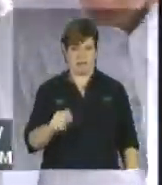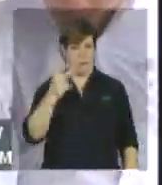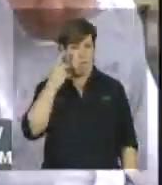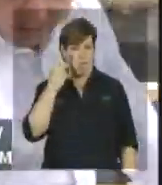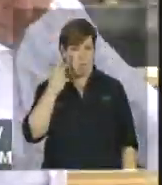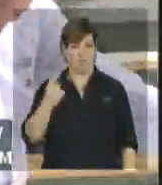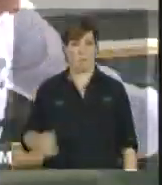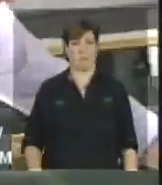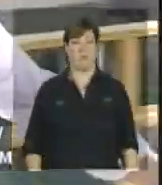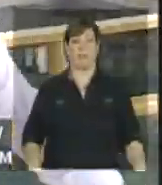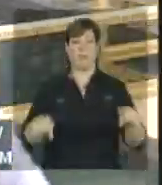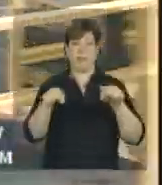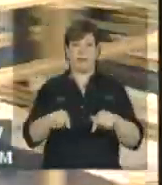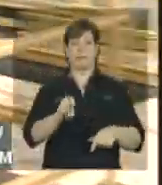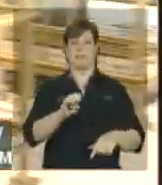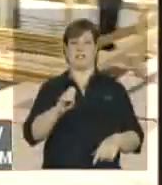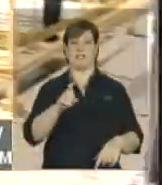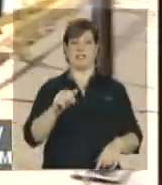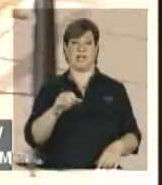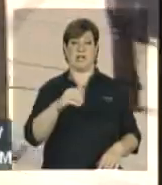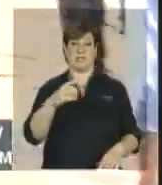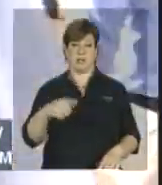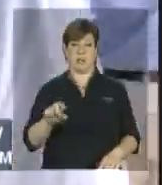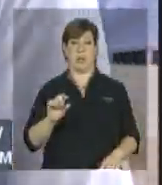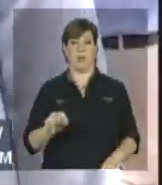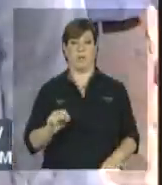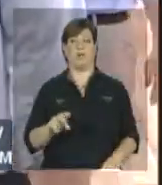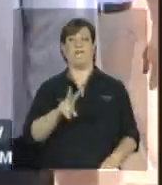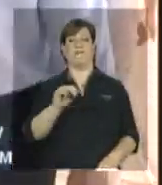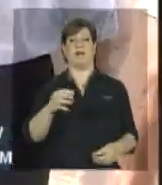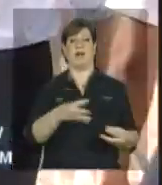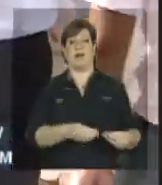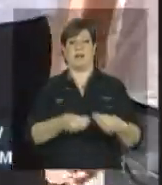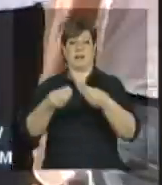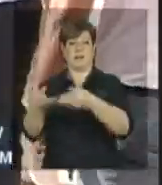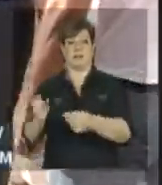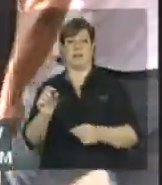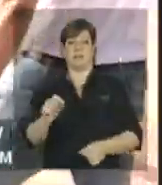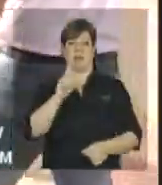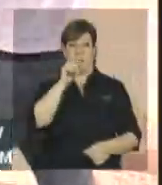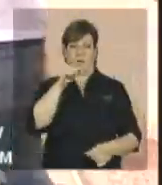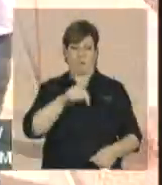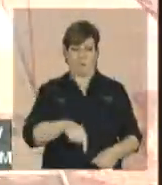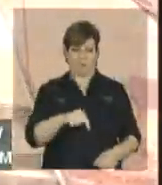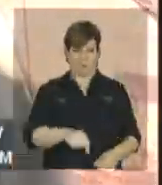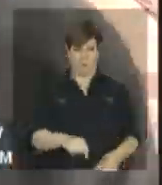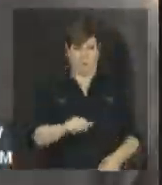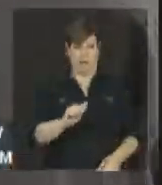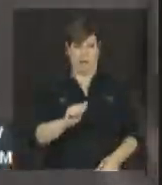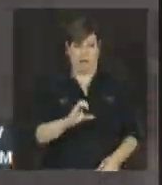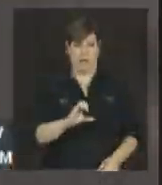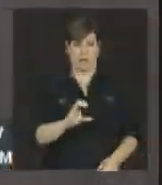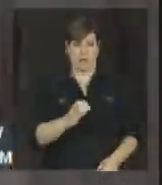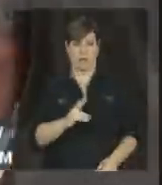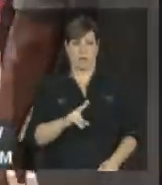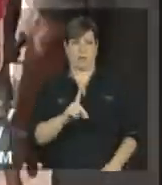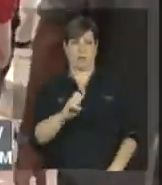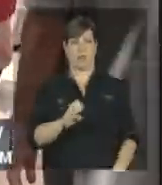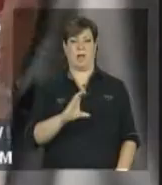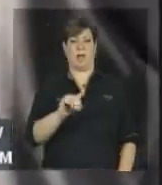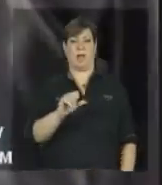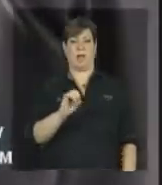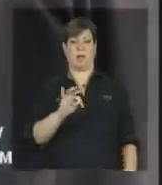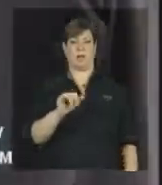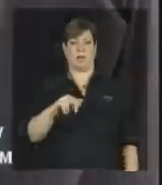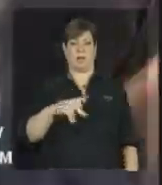Esse eixão, que vai levar água do açude do Castanhão até a região metropolitana de Fortaleza